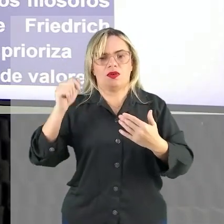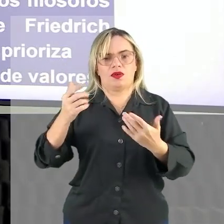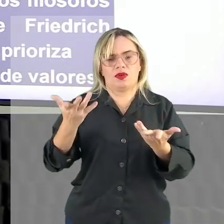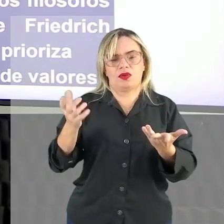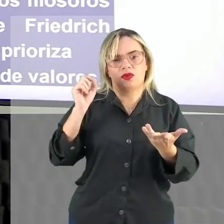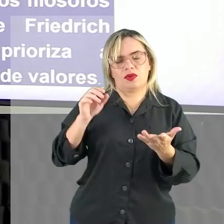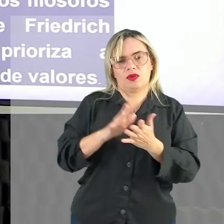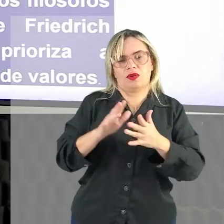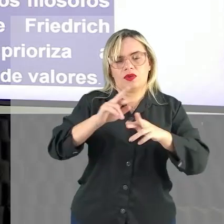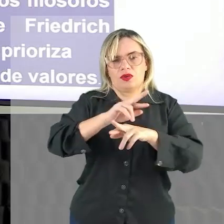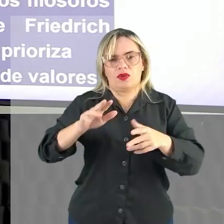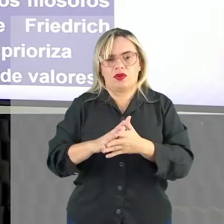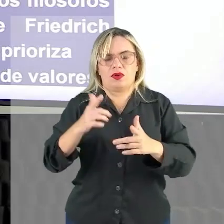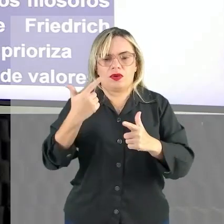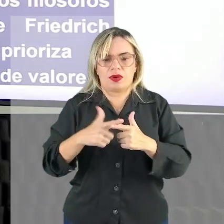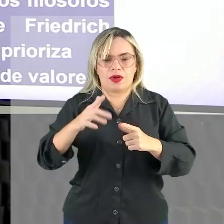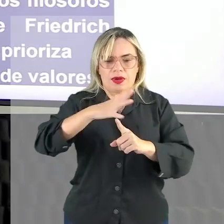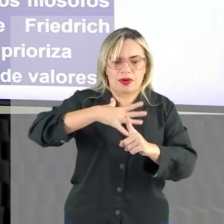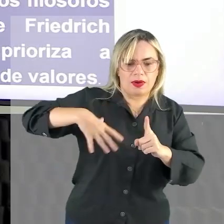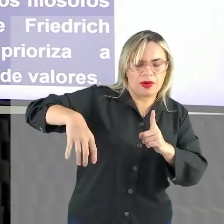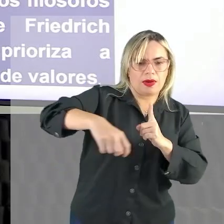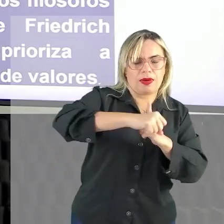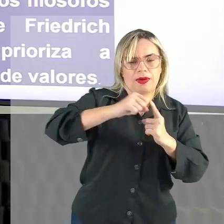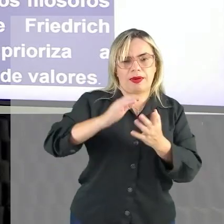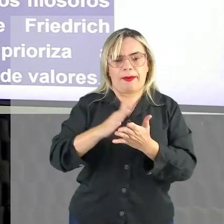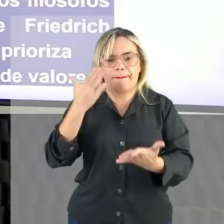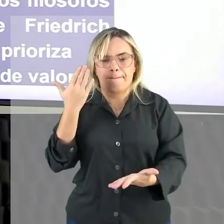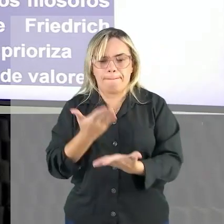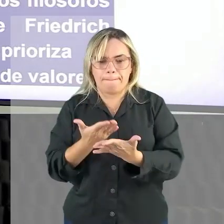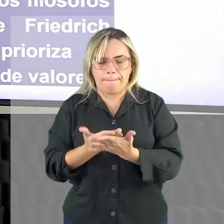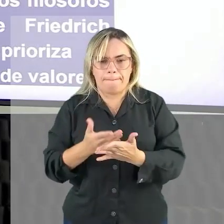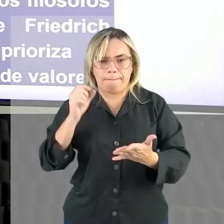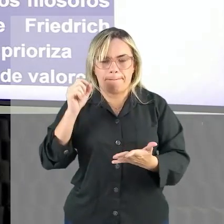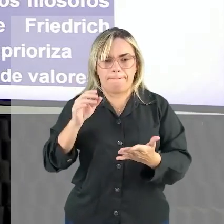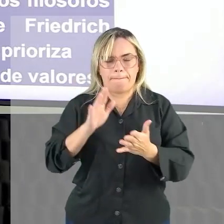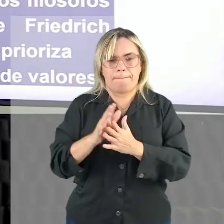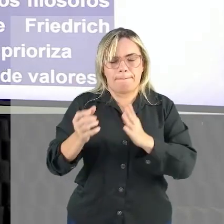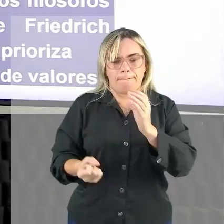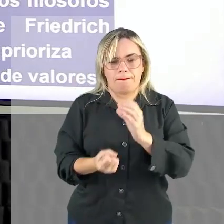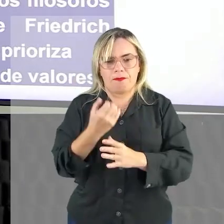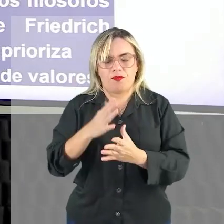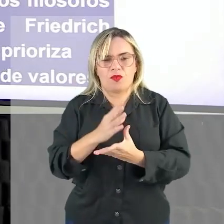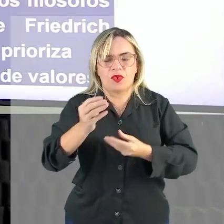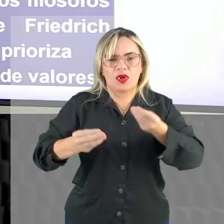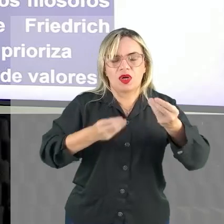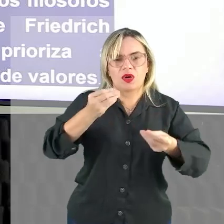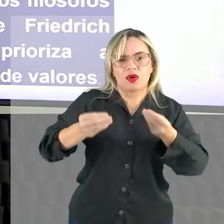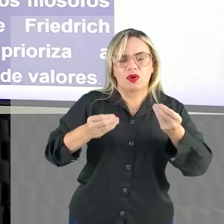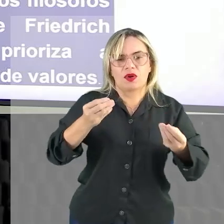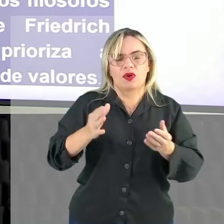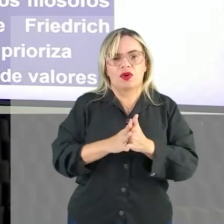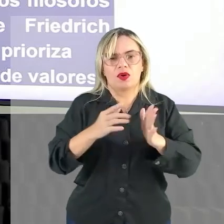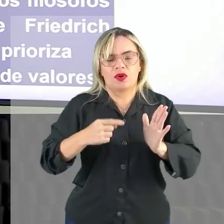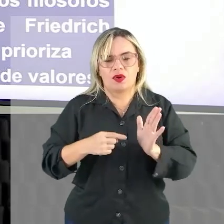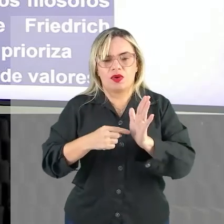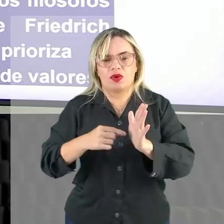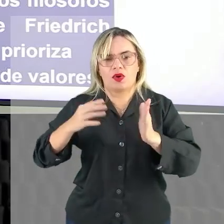resultado de vários problemas sociais. Então, você estudar sobre a desigualdade, a origem, como é que ela se estabelece,